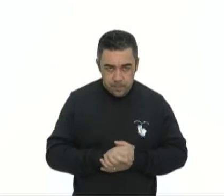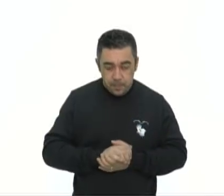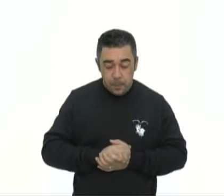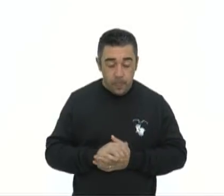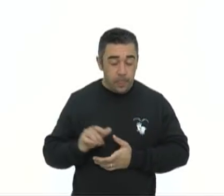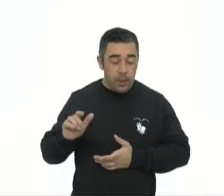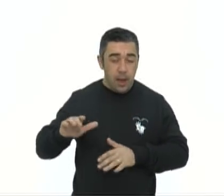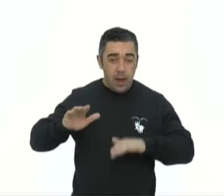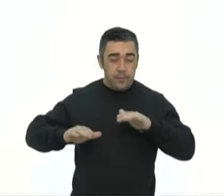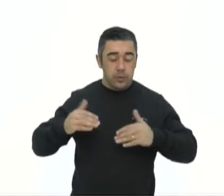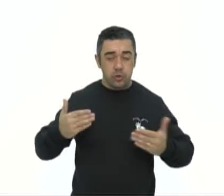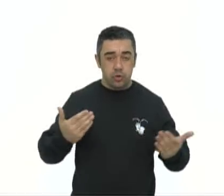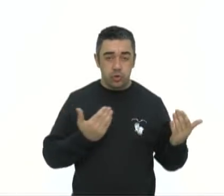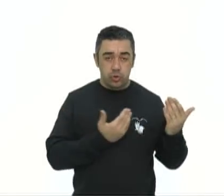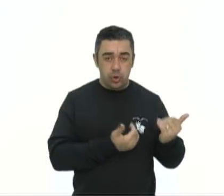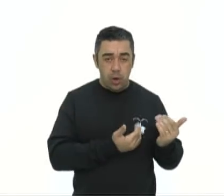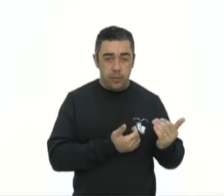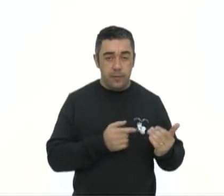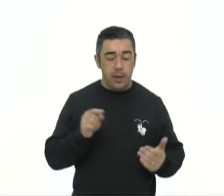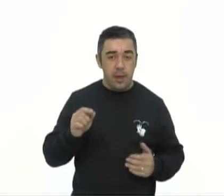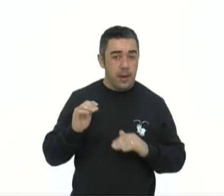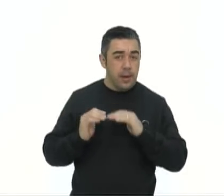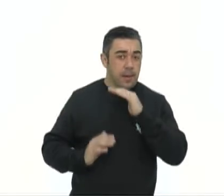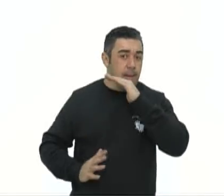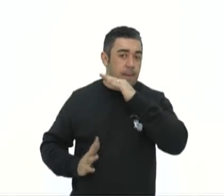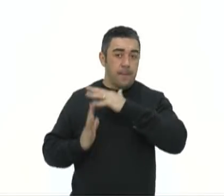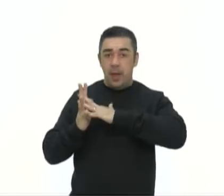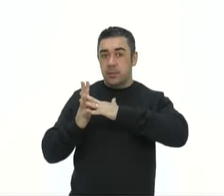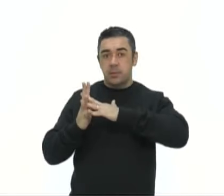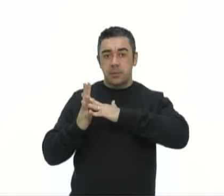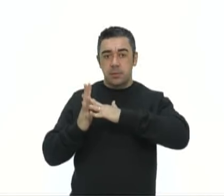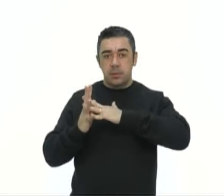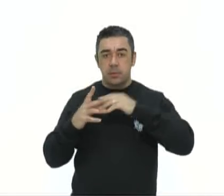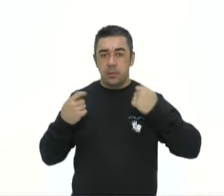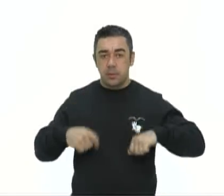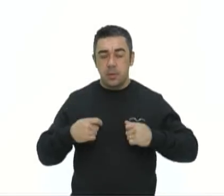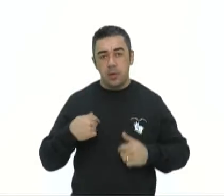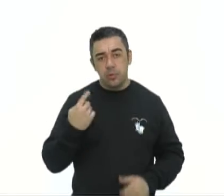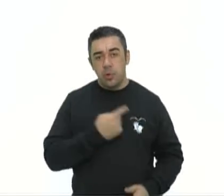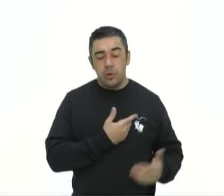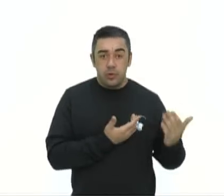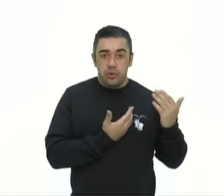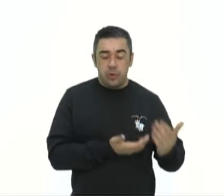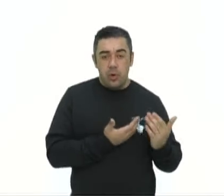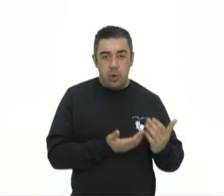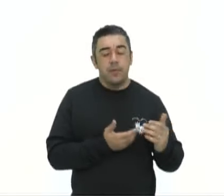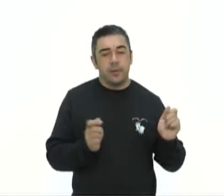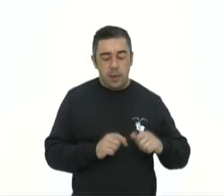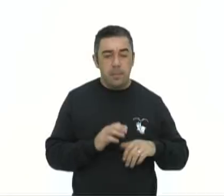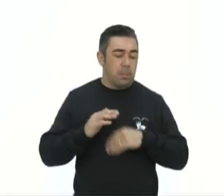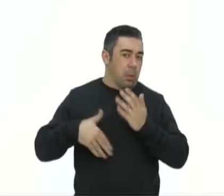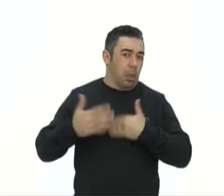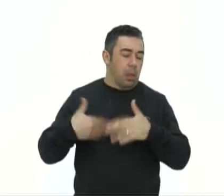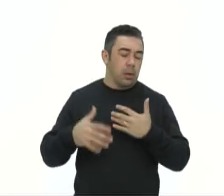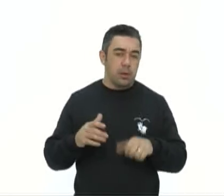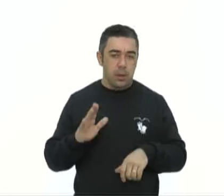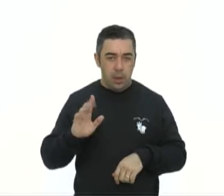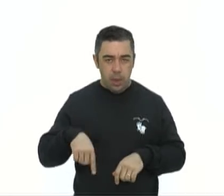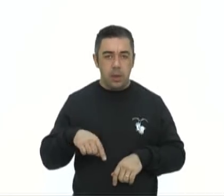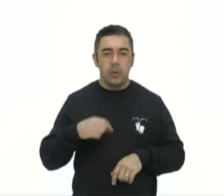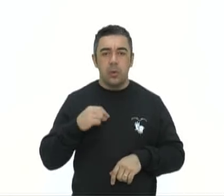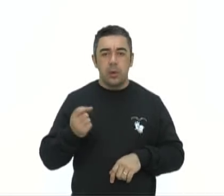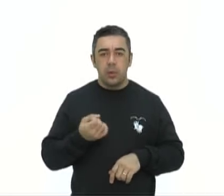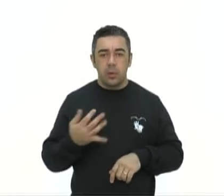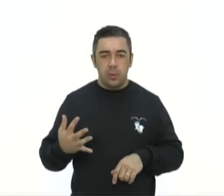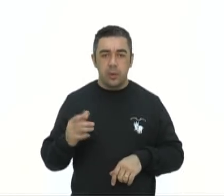vezes, nos mais jovens, essa produção até ultrapassa a necessidade. A juventude faz com que haja uma maior produção em relação ao